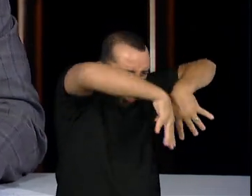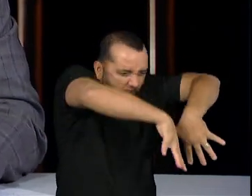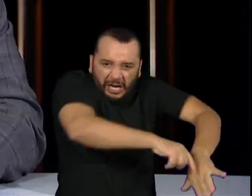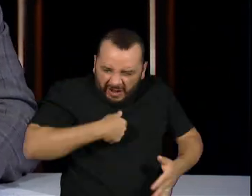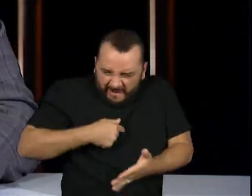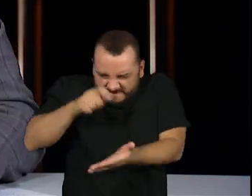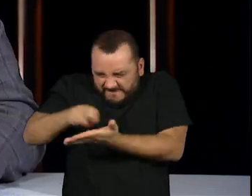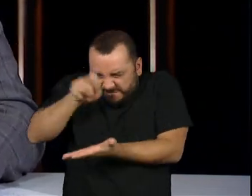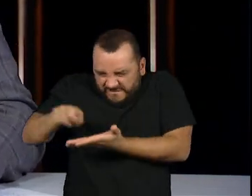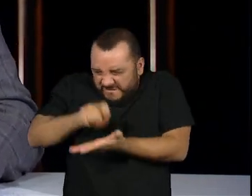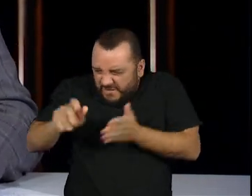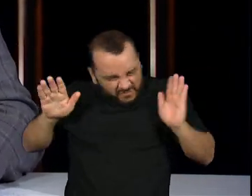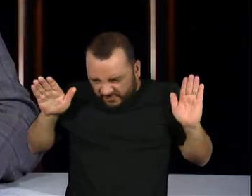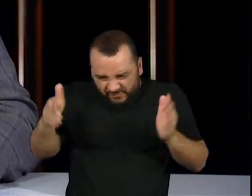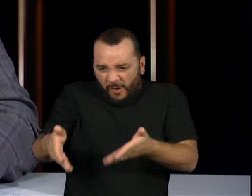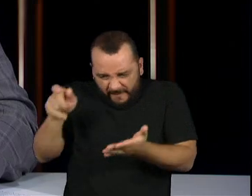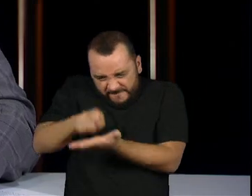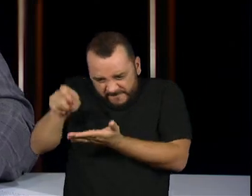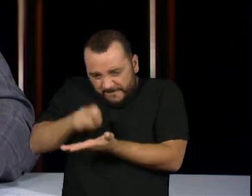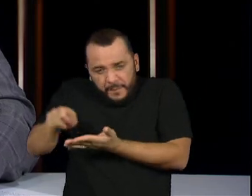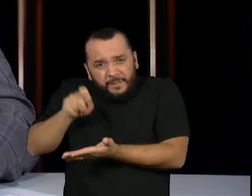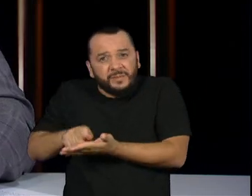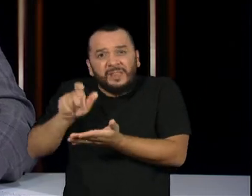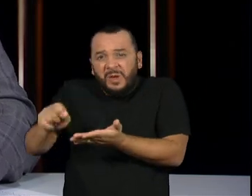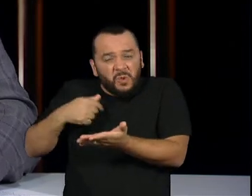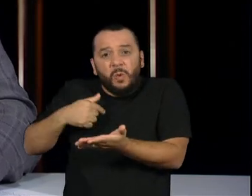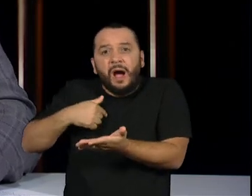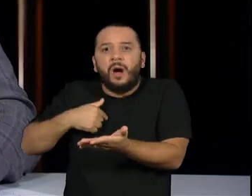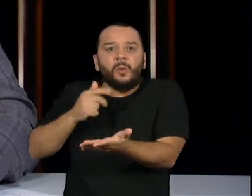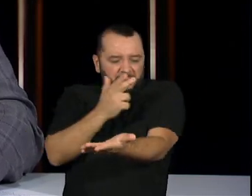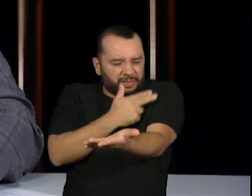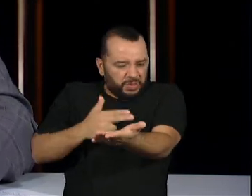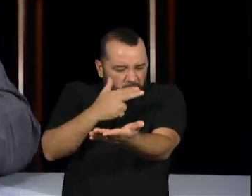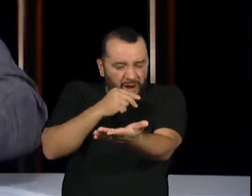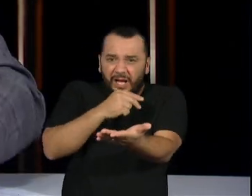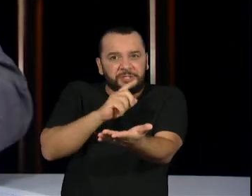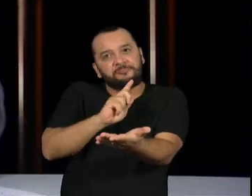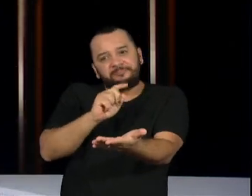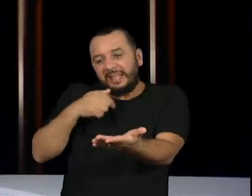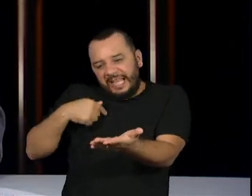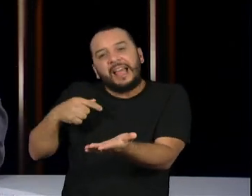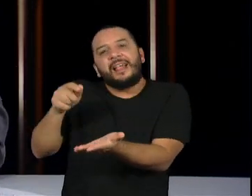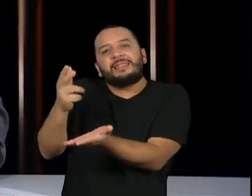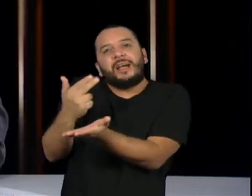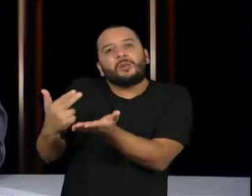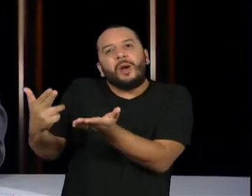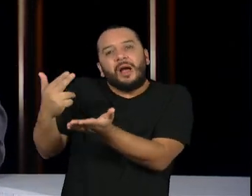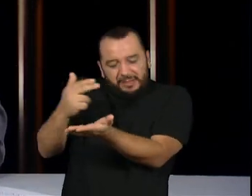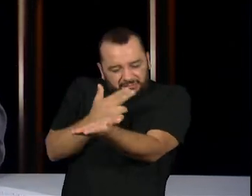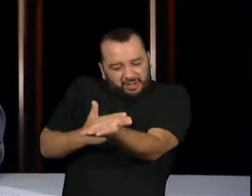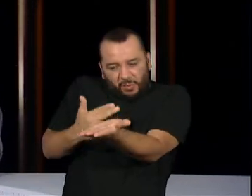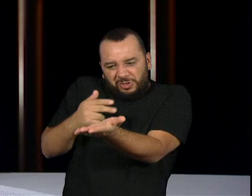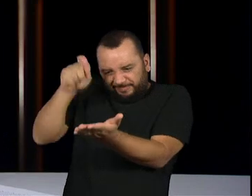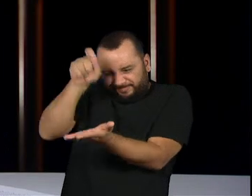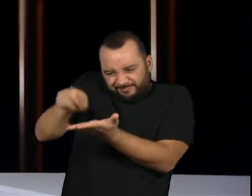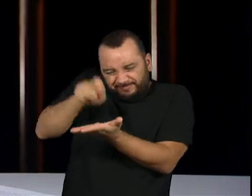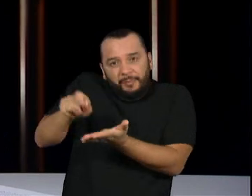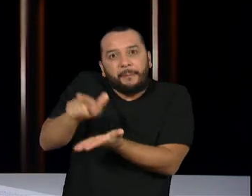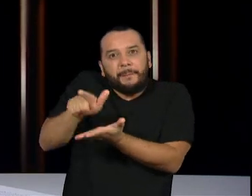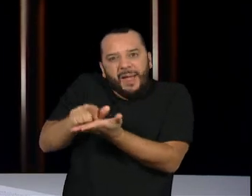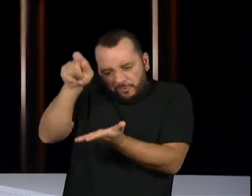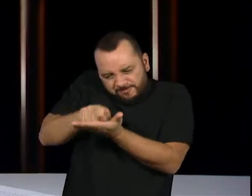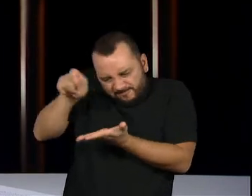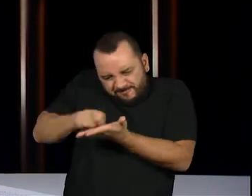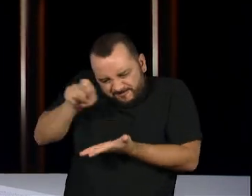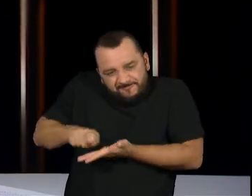tempo que eu drago ferozmente ao tatuar meus dias nos maços de papel. É assim que